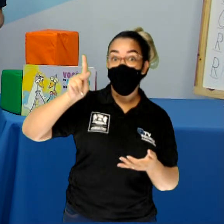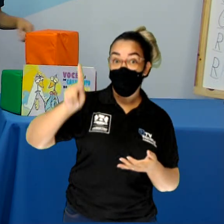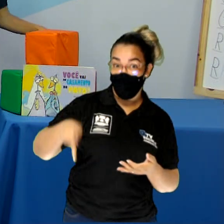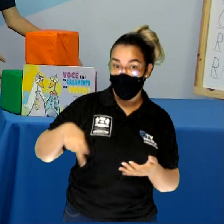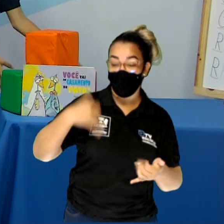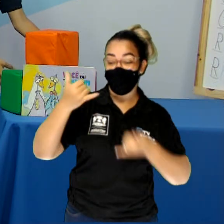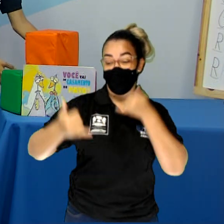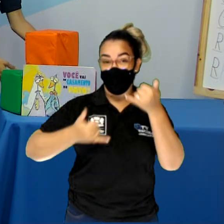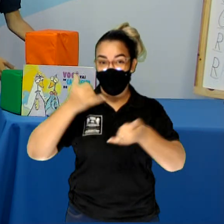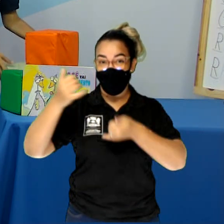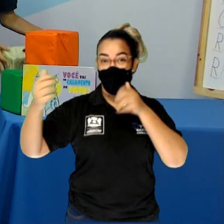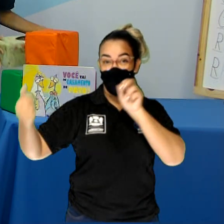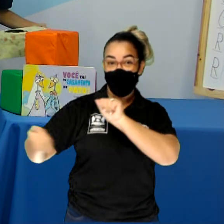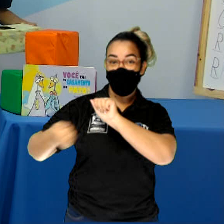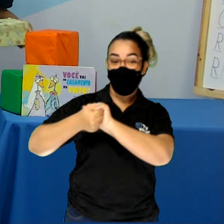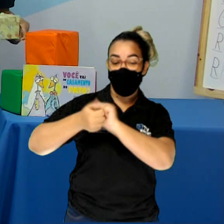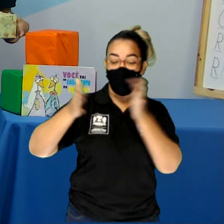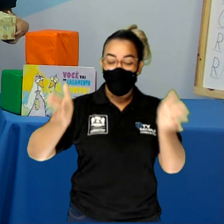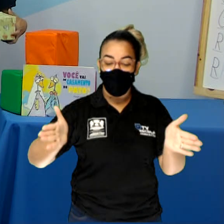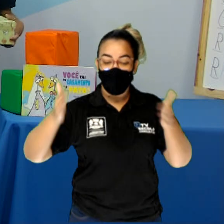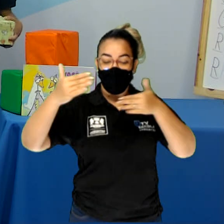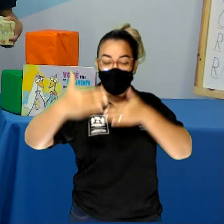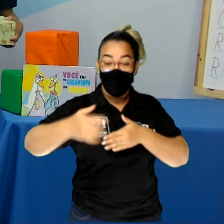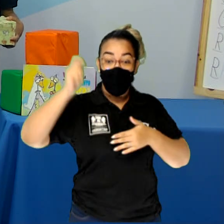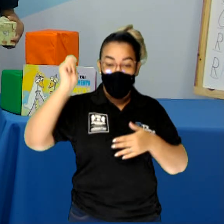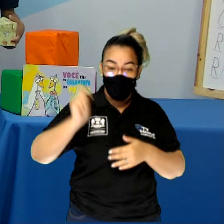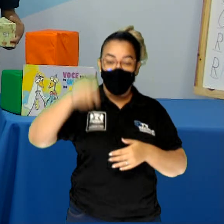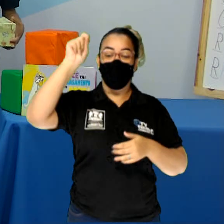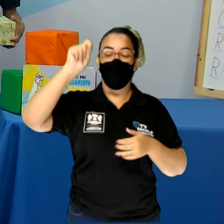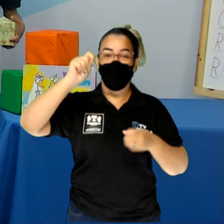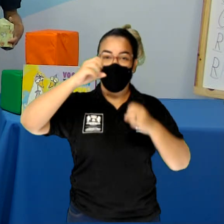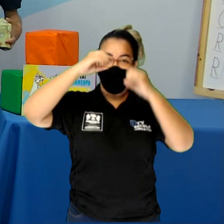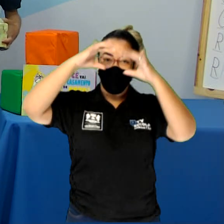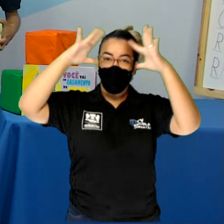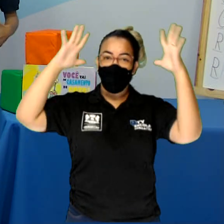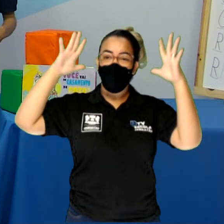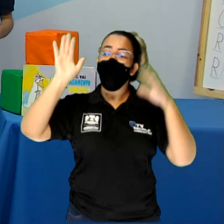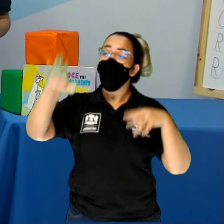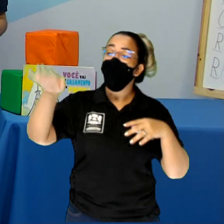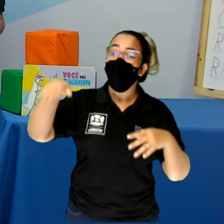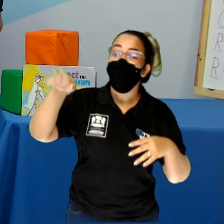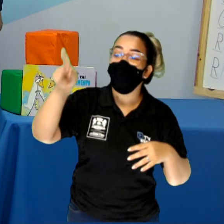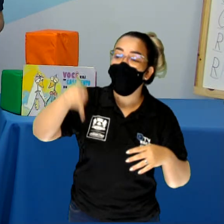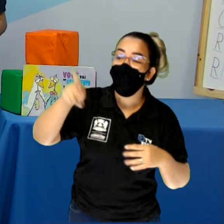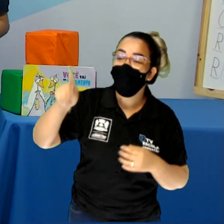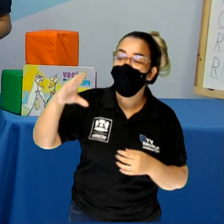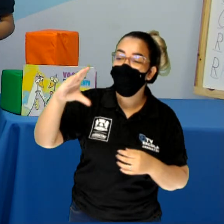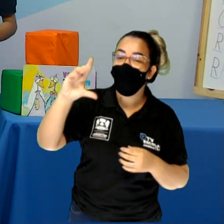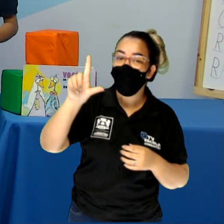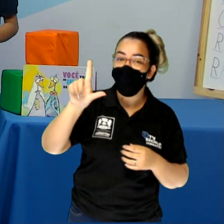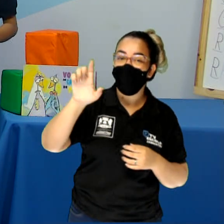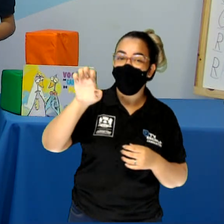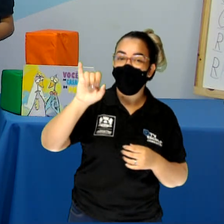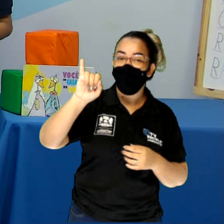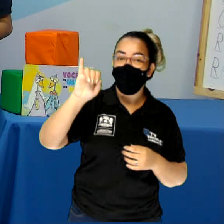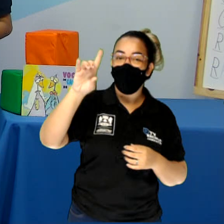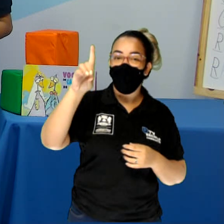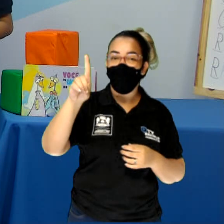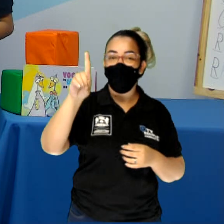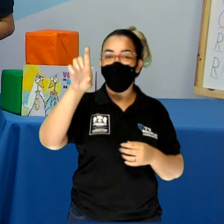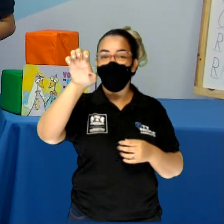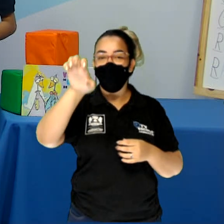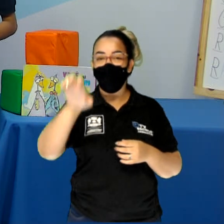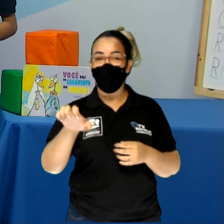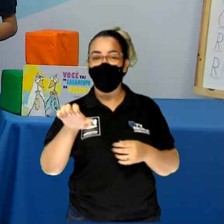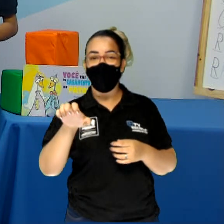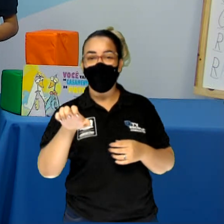para brincarmos com a caixa mágica dos sonhos. Professora Cleide, vem brincar com a gente! Olá,